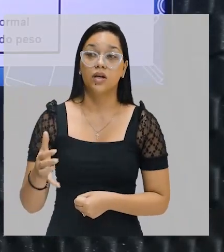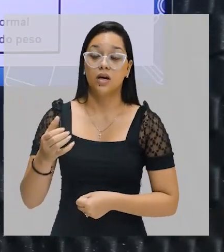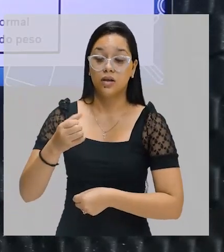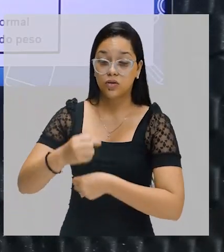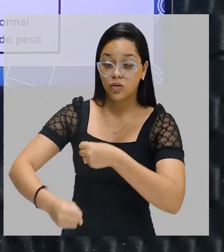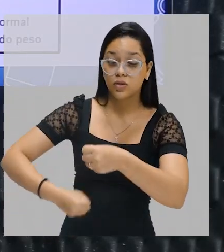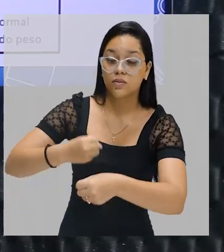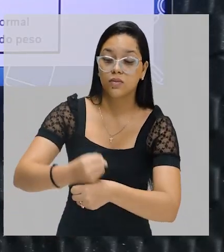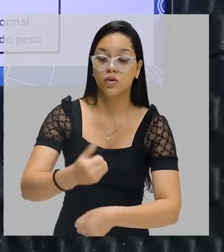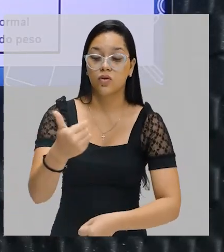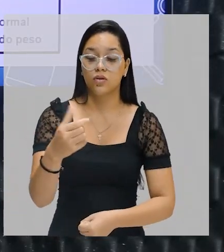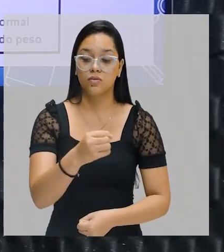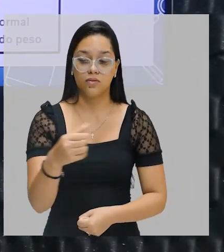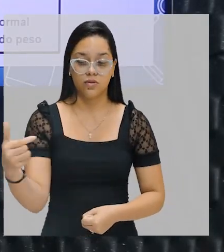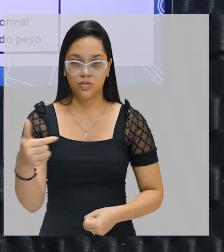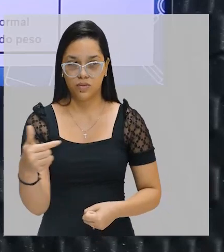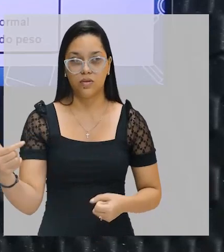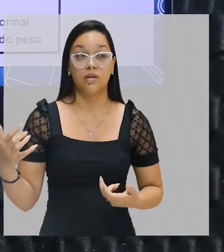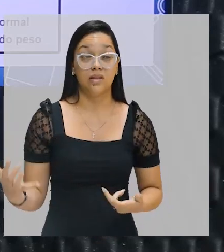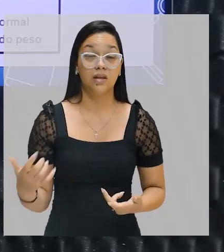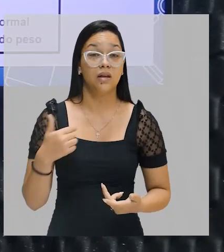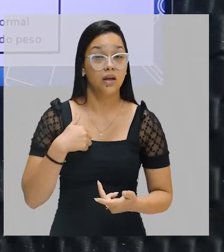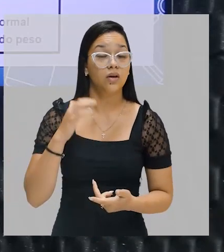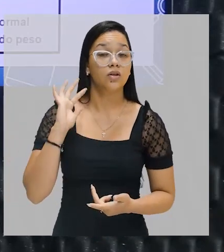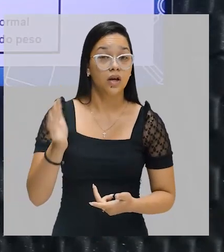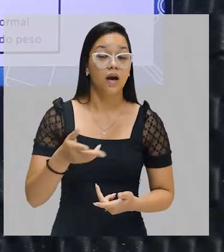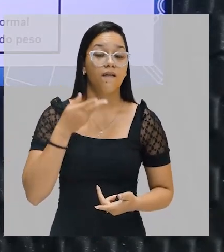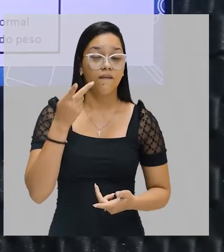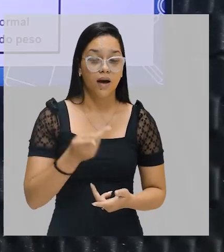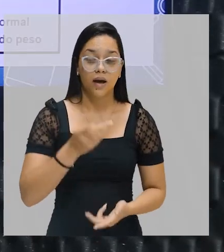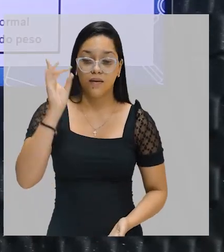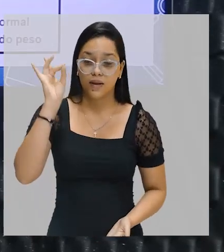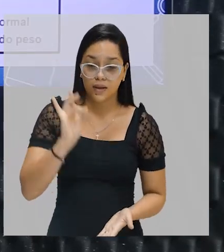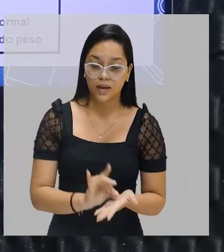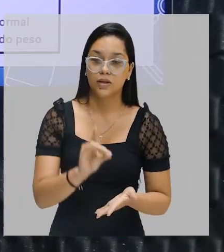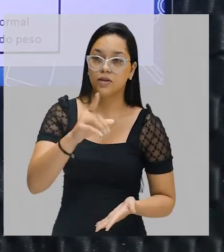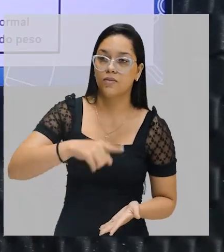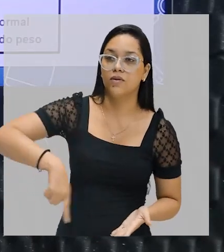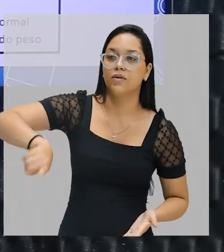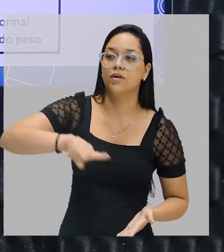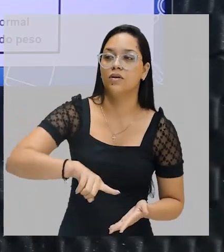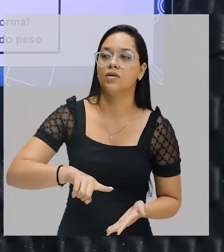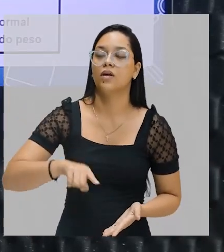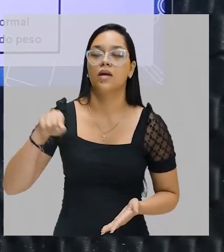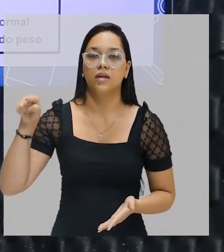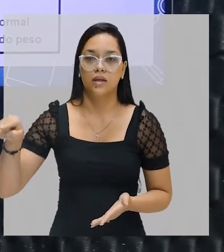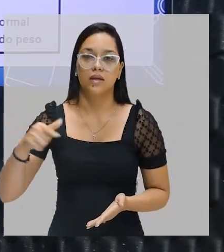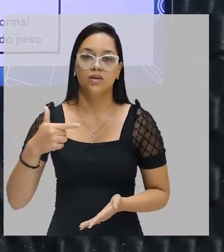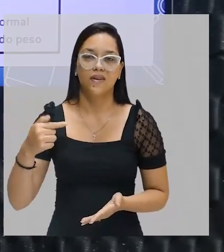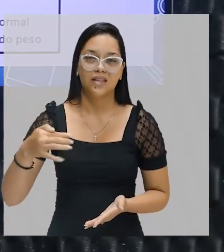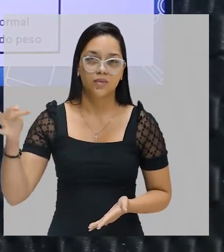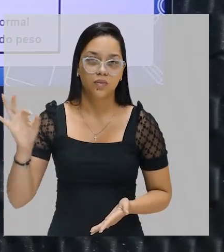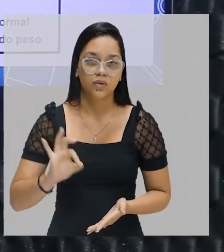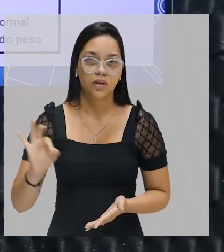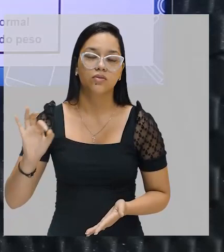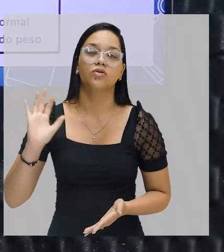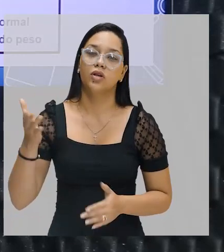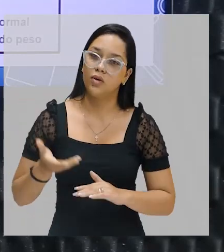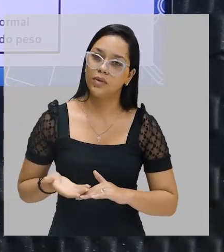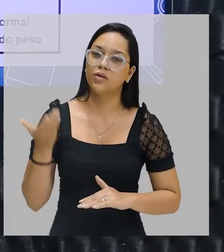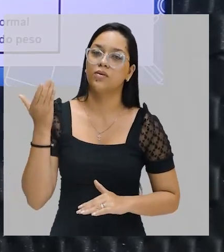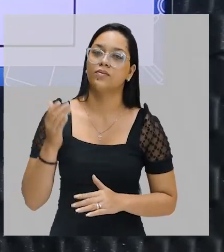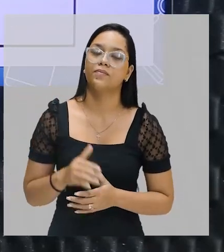aí em 2022. Eu afirmo categoricamente que essa porcentagem aqui já aumentou.